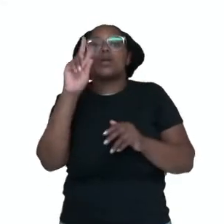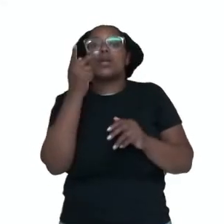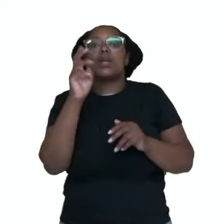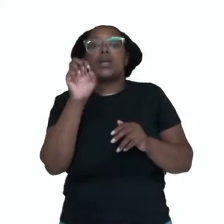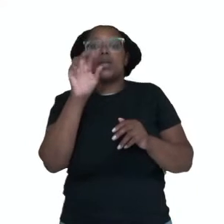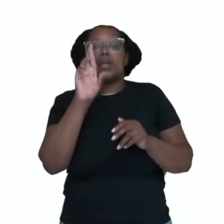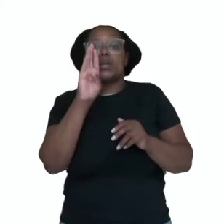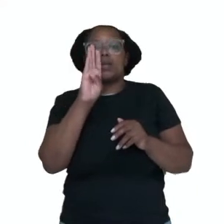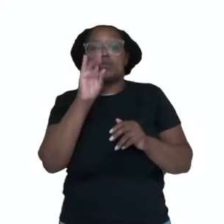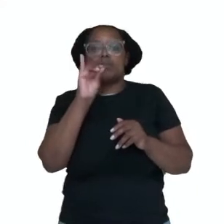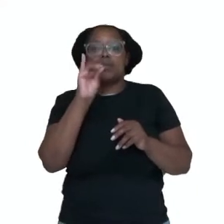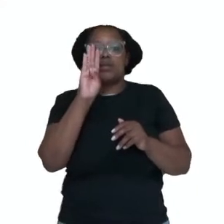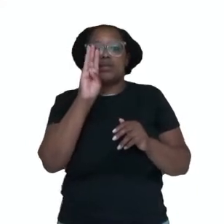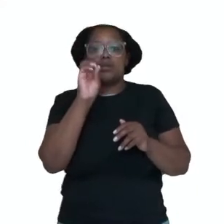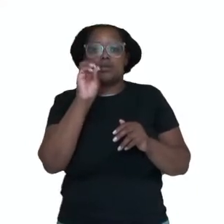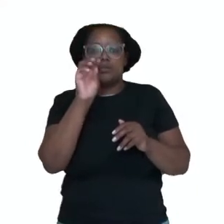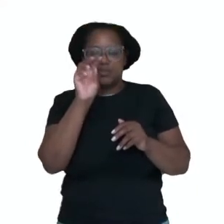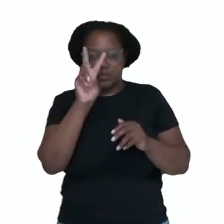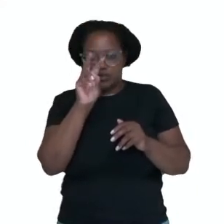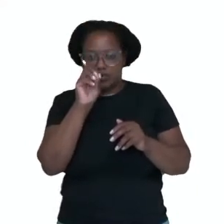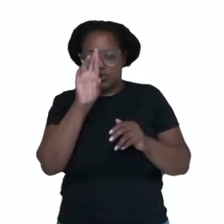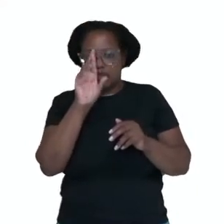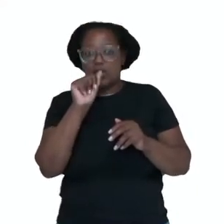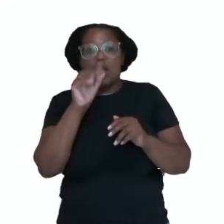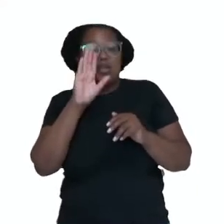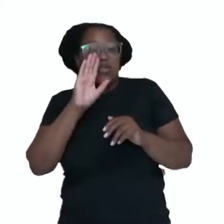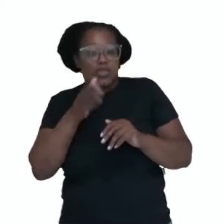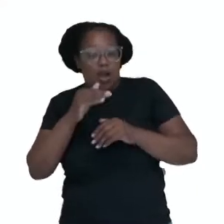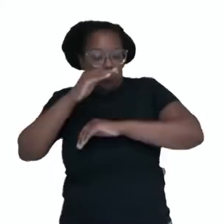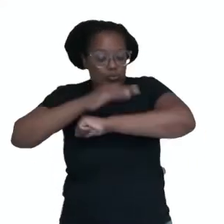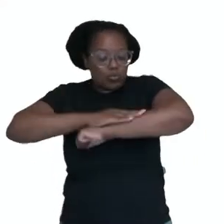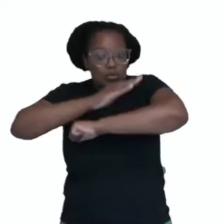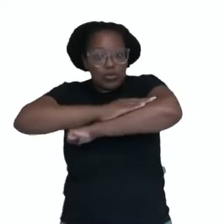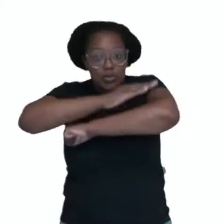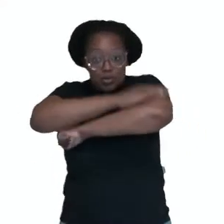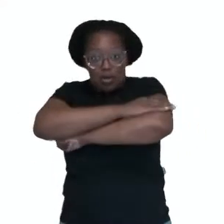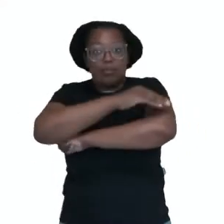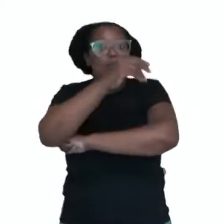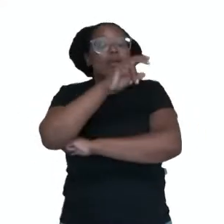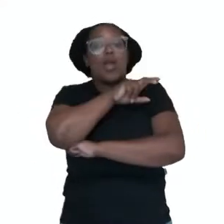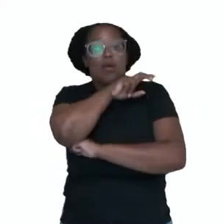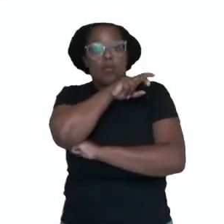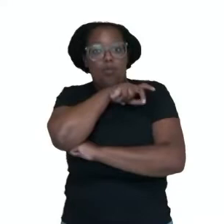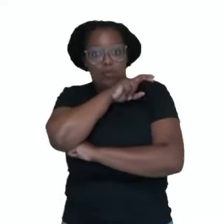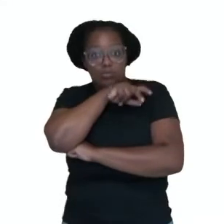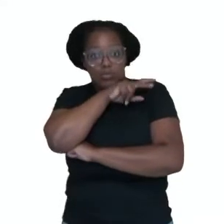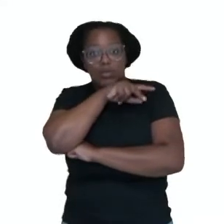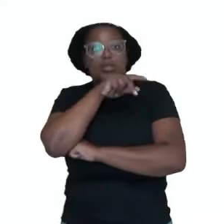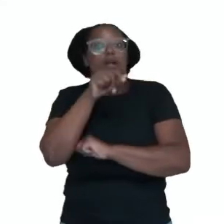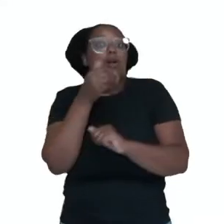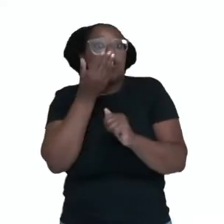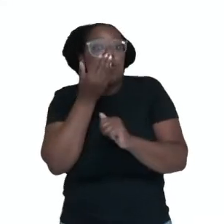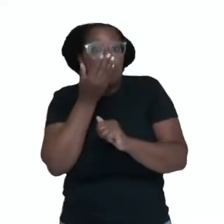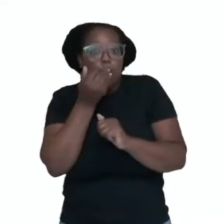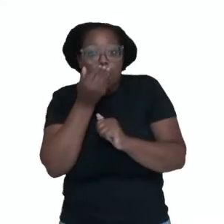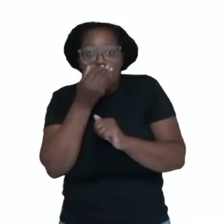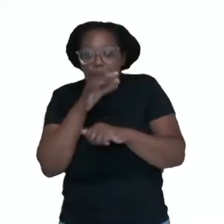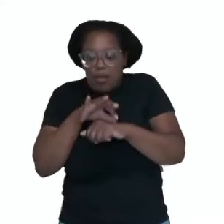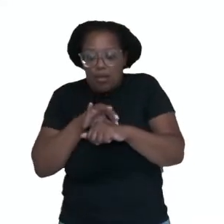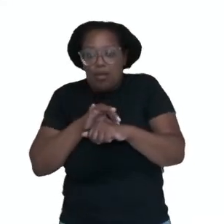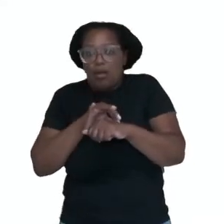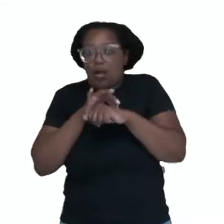a cobra são carnívoros, mas ambos os 3 são consumidores,